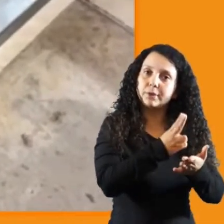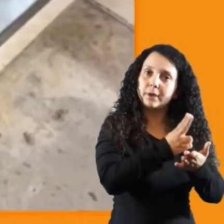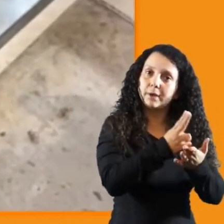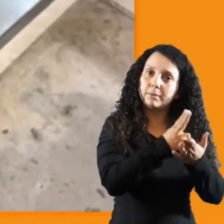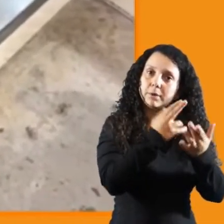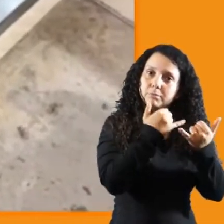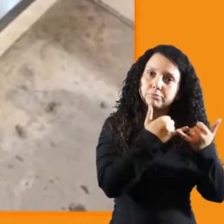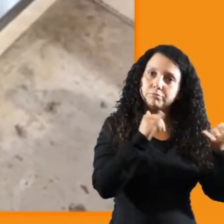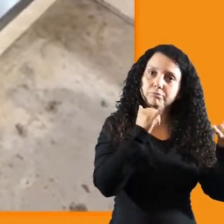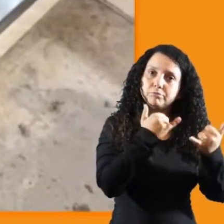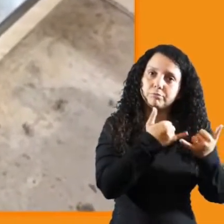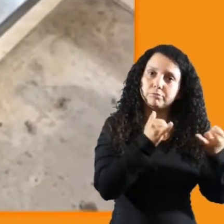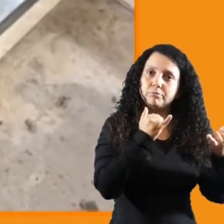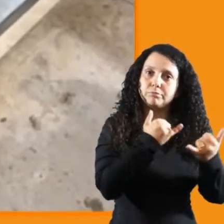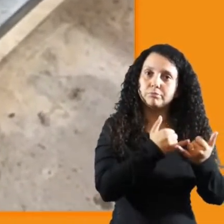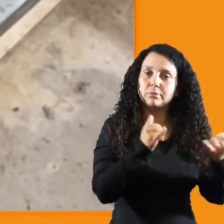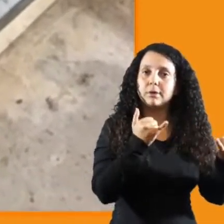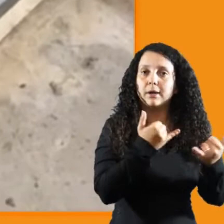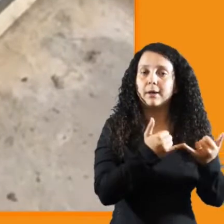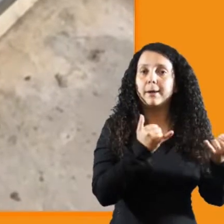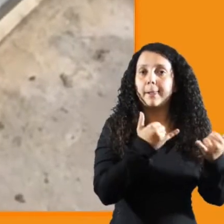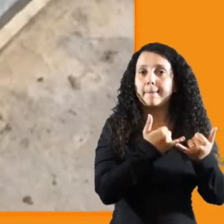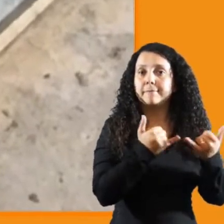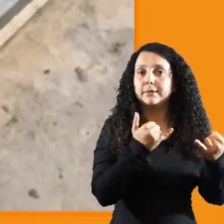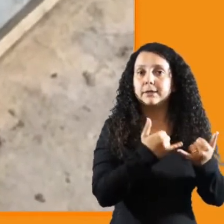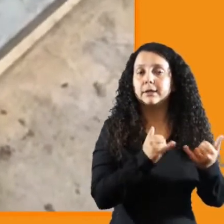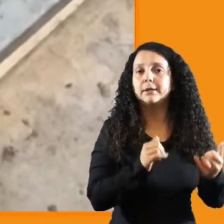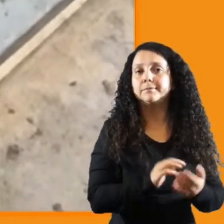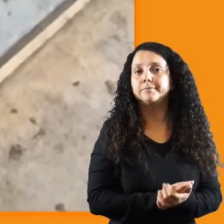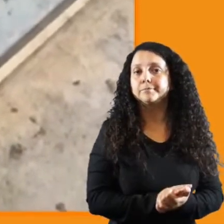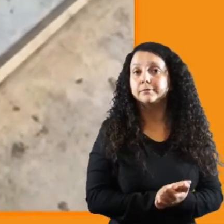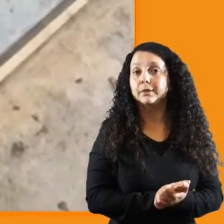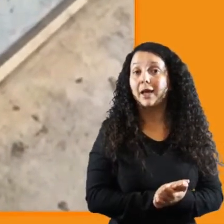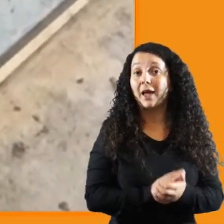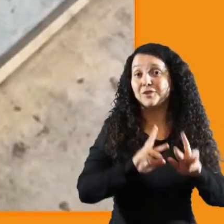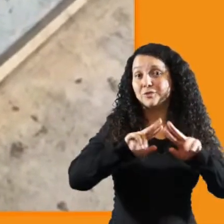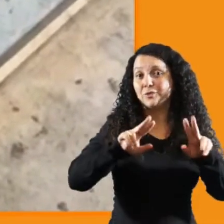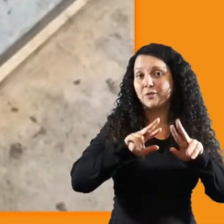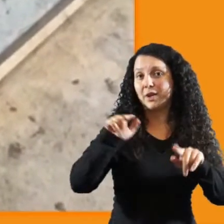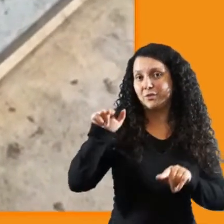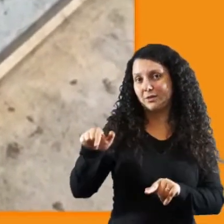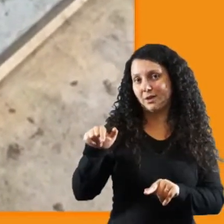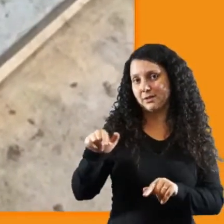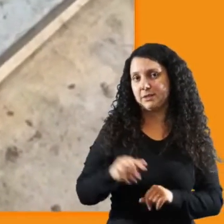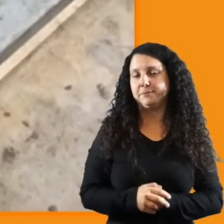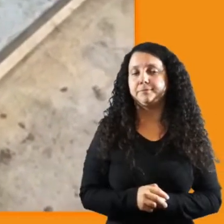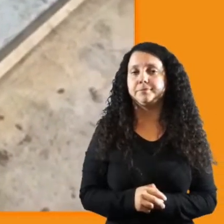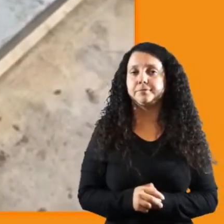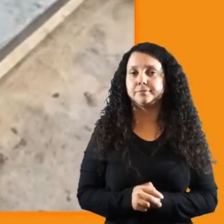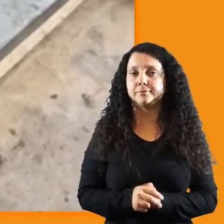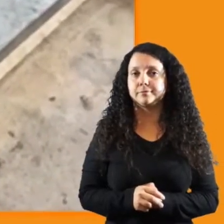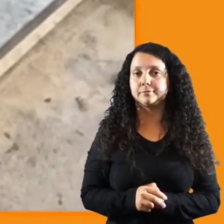permite descargas totais por várias vezes, o que não ocorre na bateria automotiva.